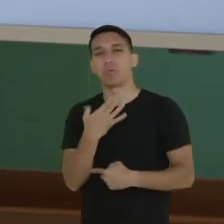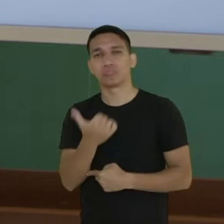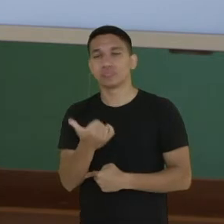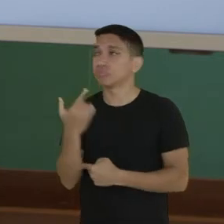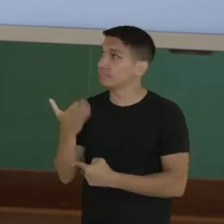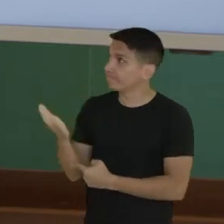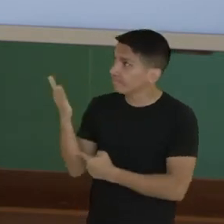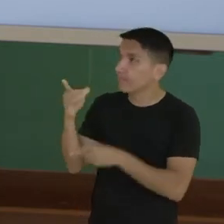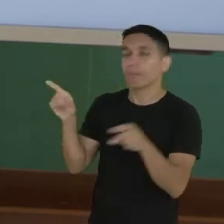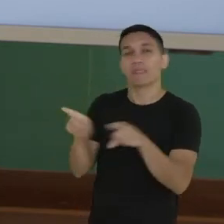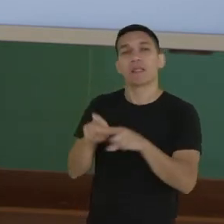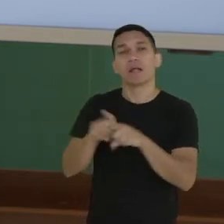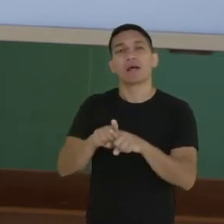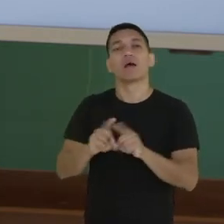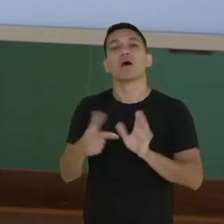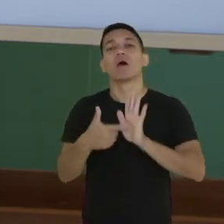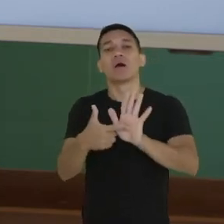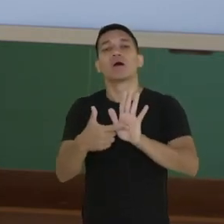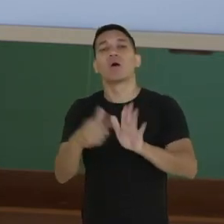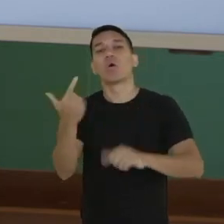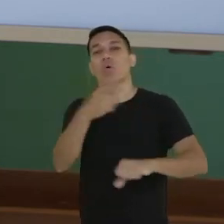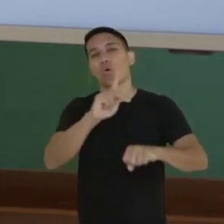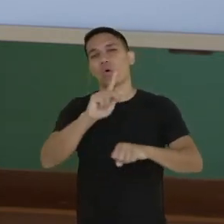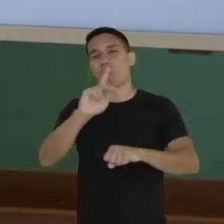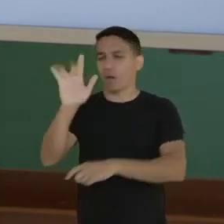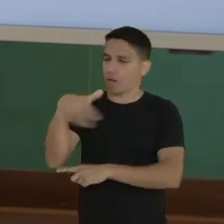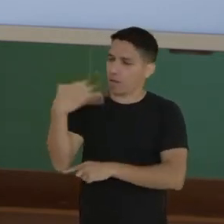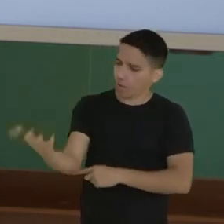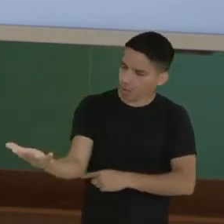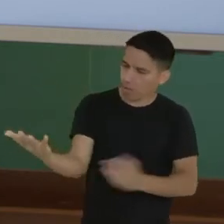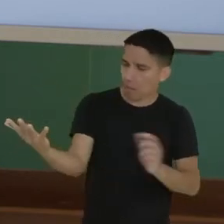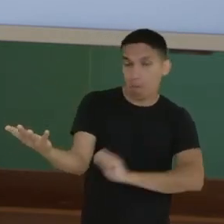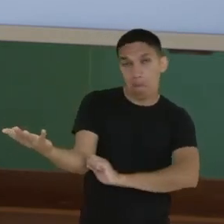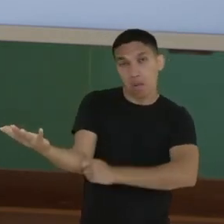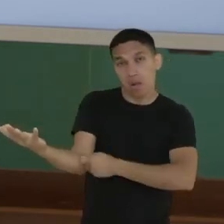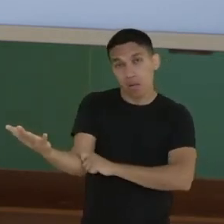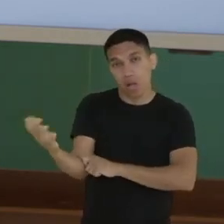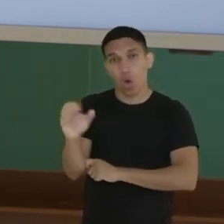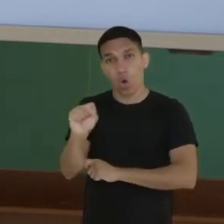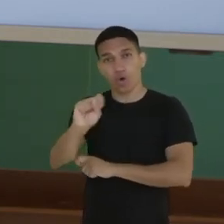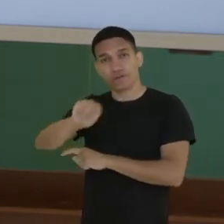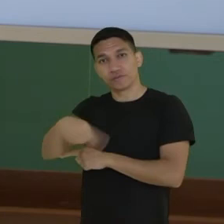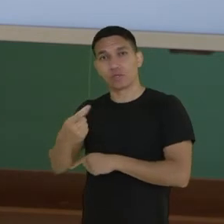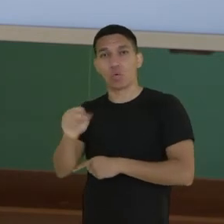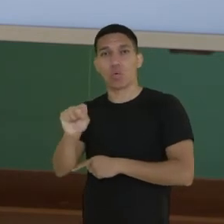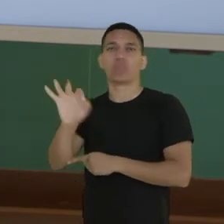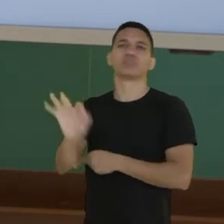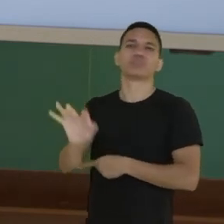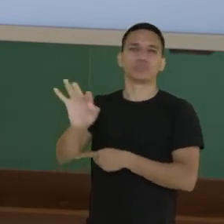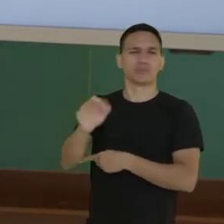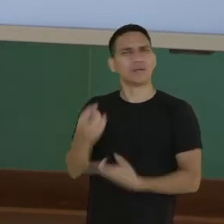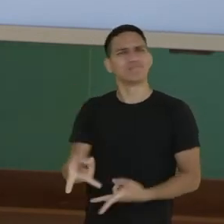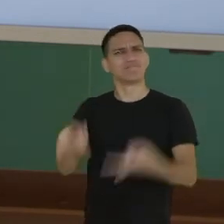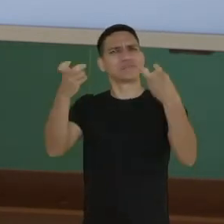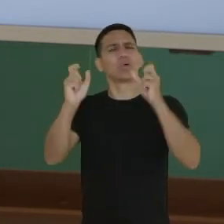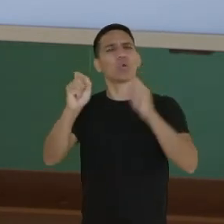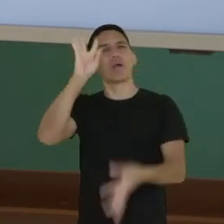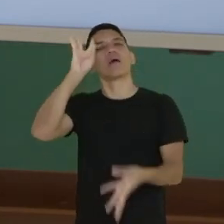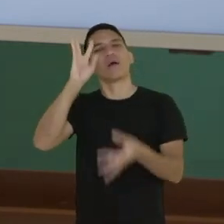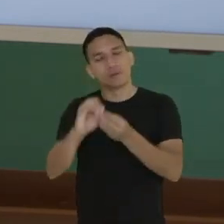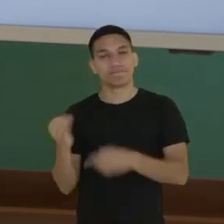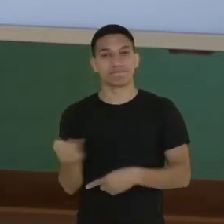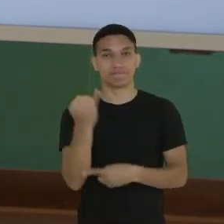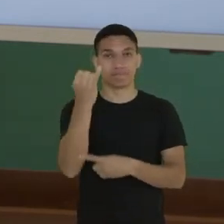nós temos além carvão vegetal de 8,8%. Né? Então, vejam, né, uma conclusão bastante